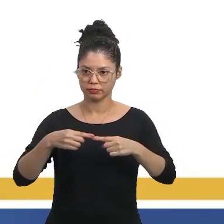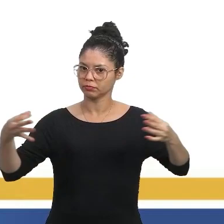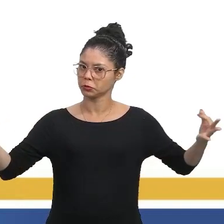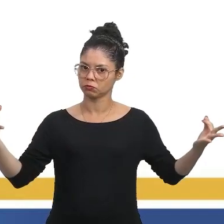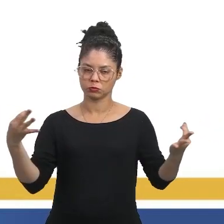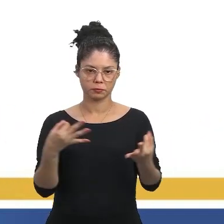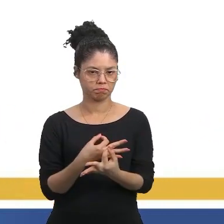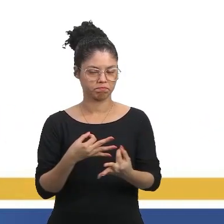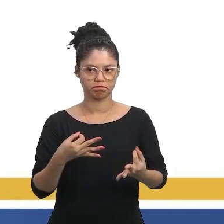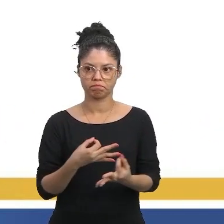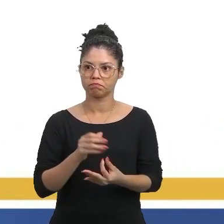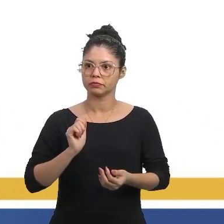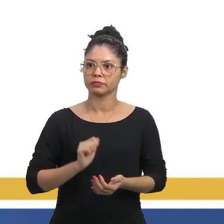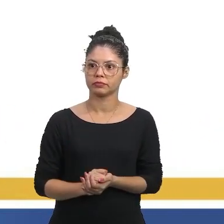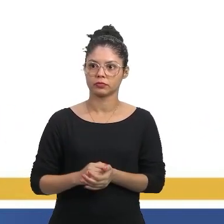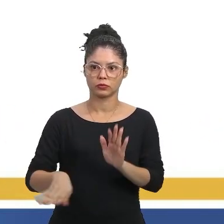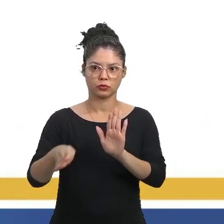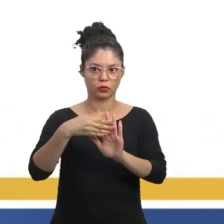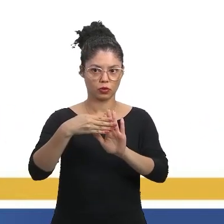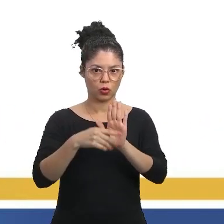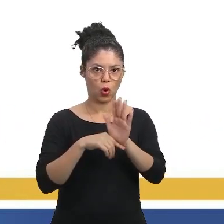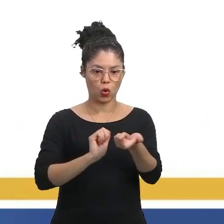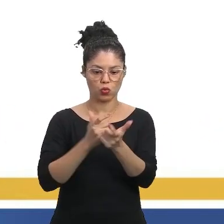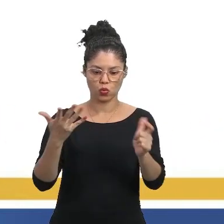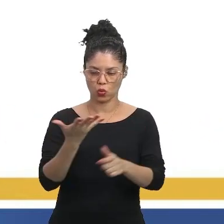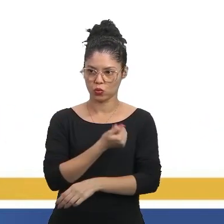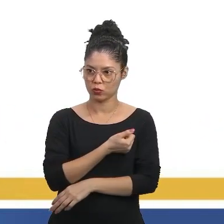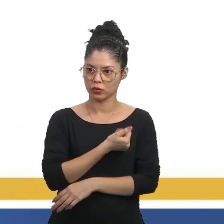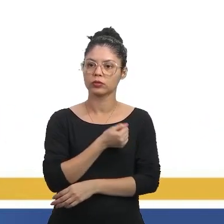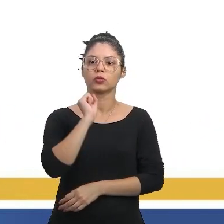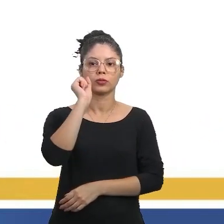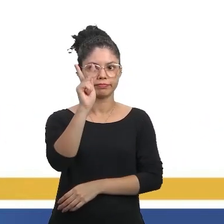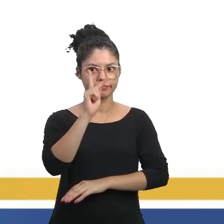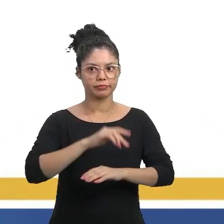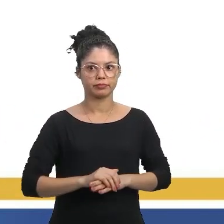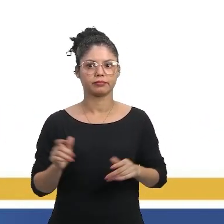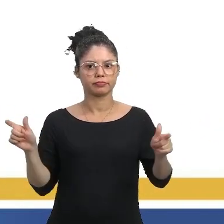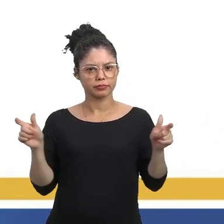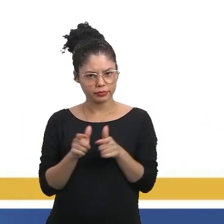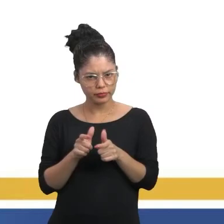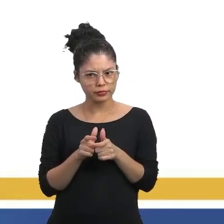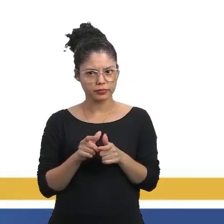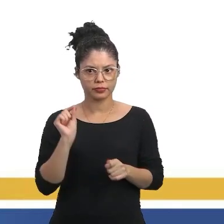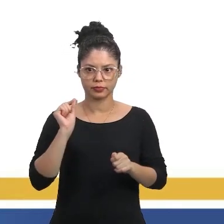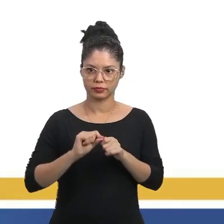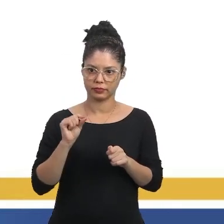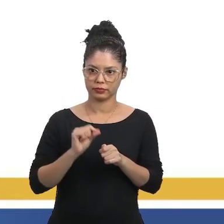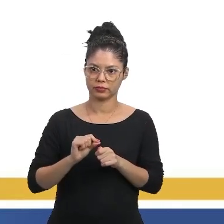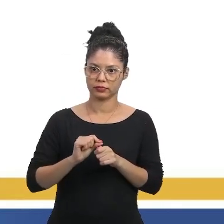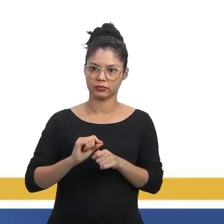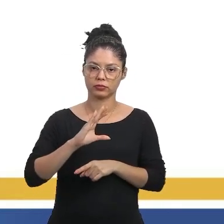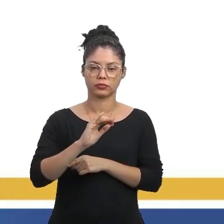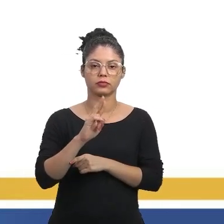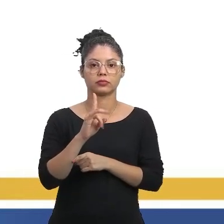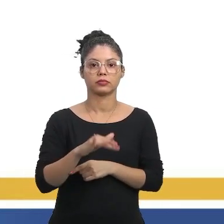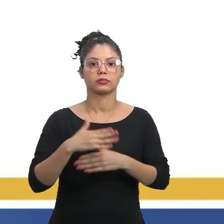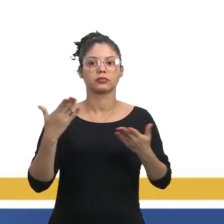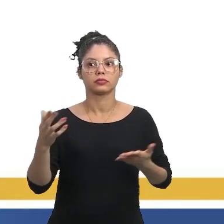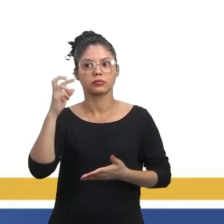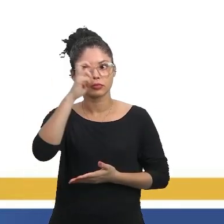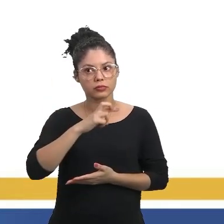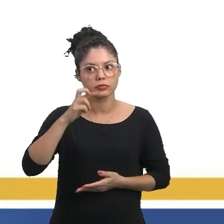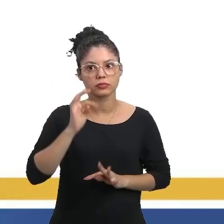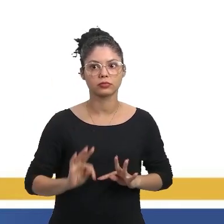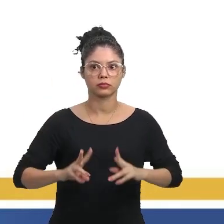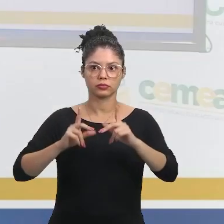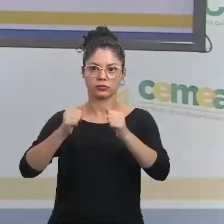Perfeito. Em proporções de números inteiros, ok? Pequenos para formar compostos. Então, analisando